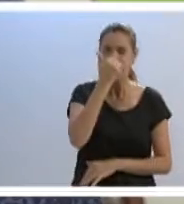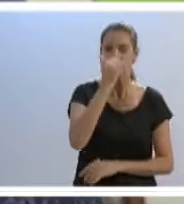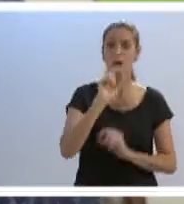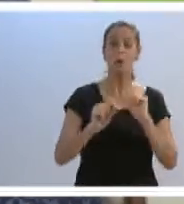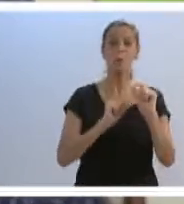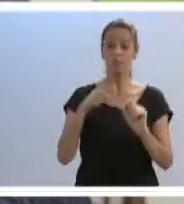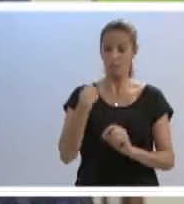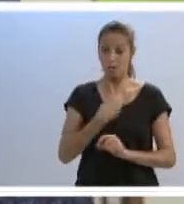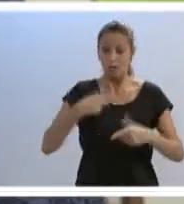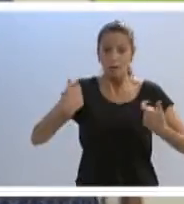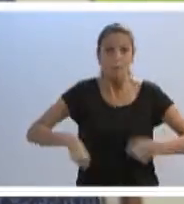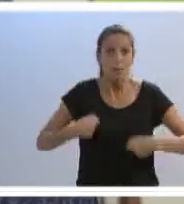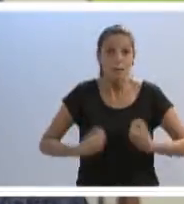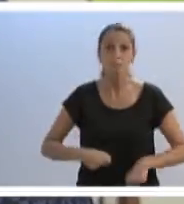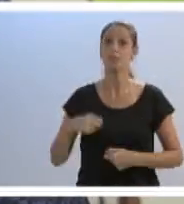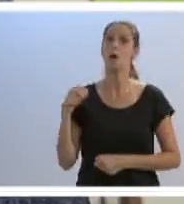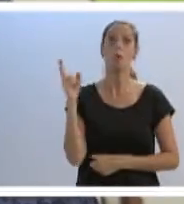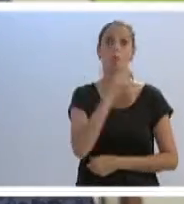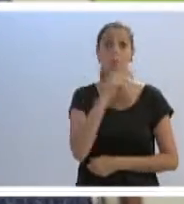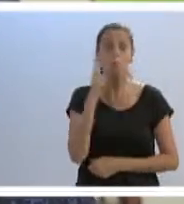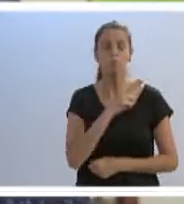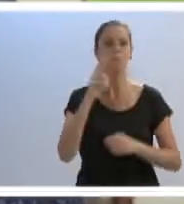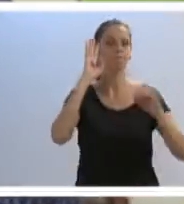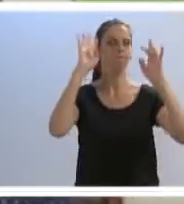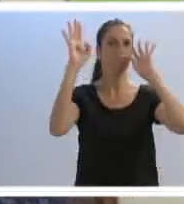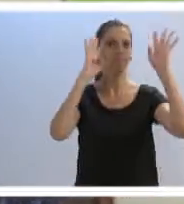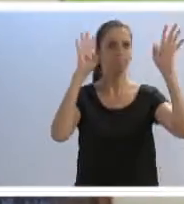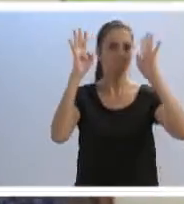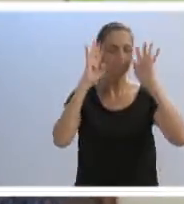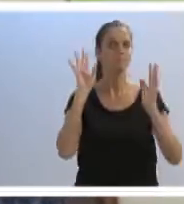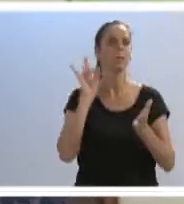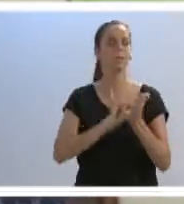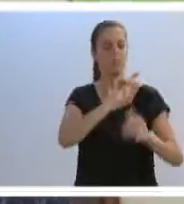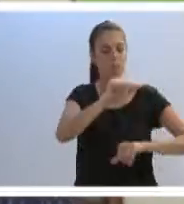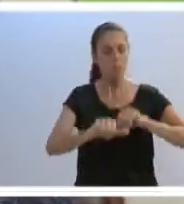século XXI, exigem de cada um de nós uma reflexão e, sobretudo, mudança de posicionamento.